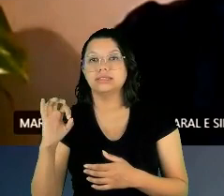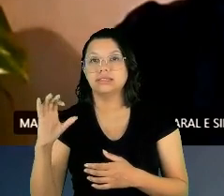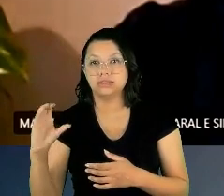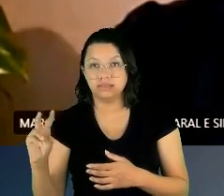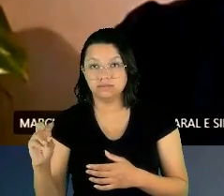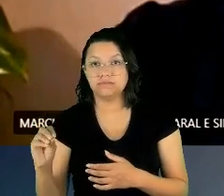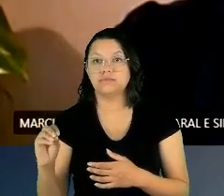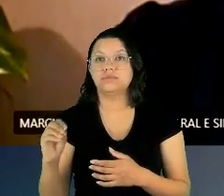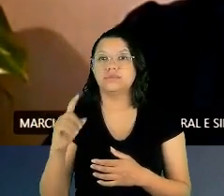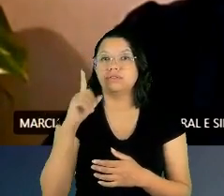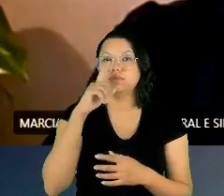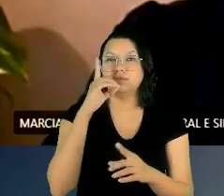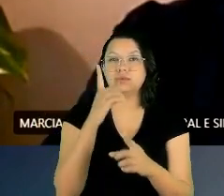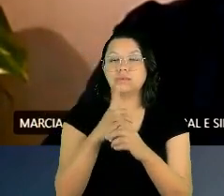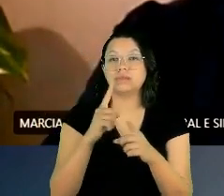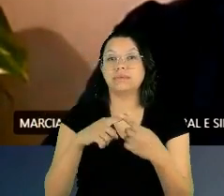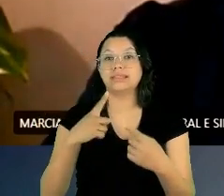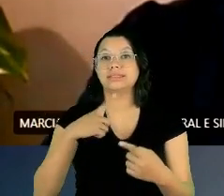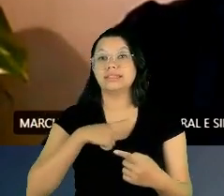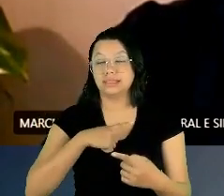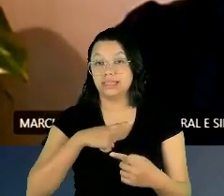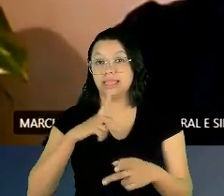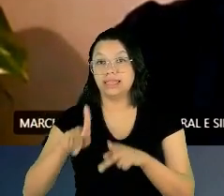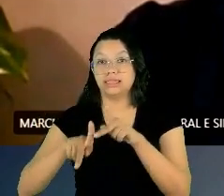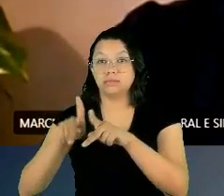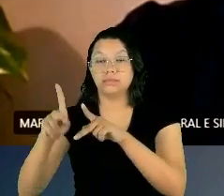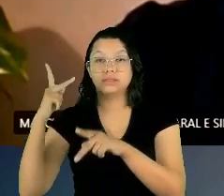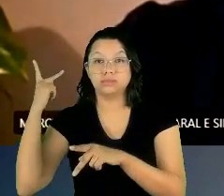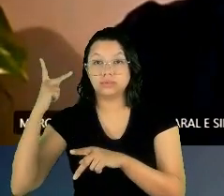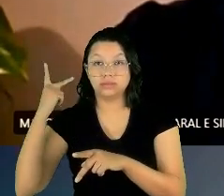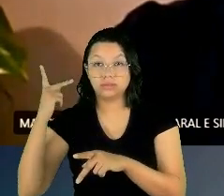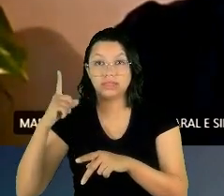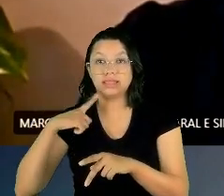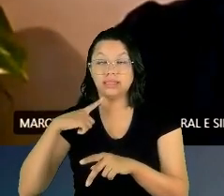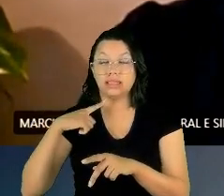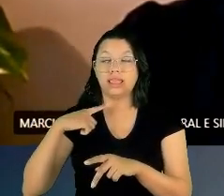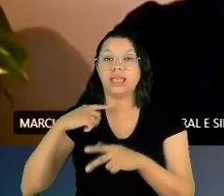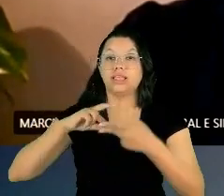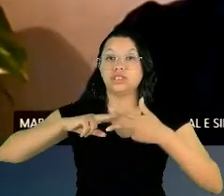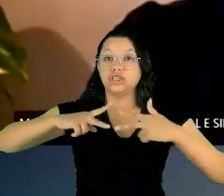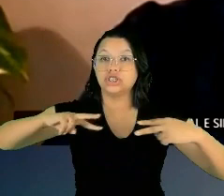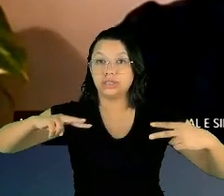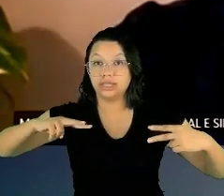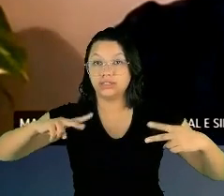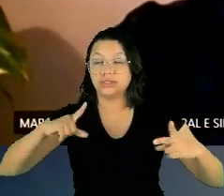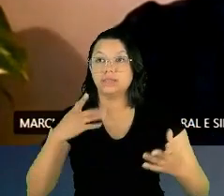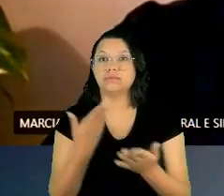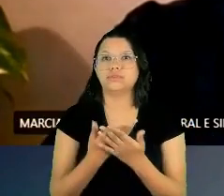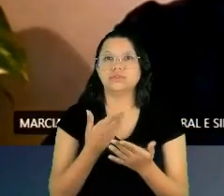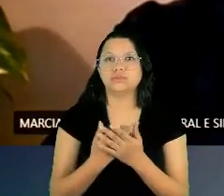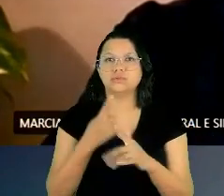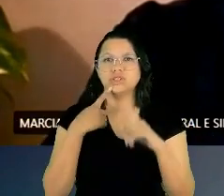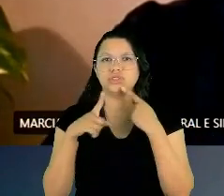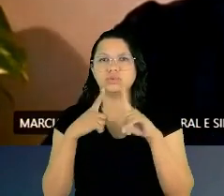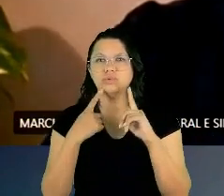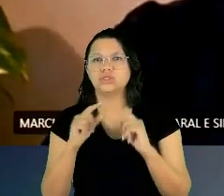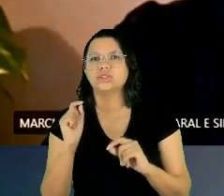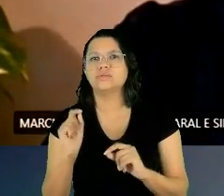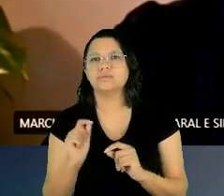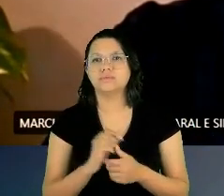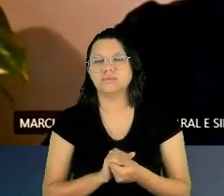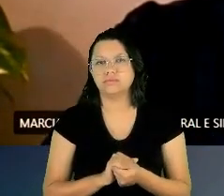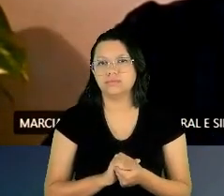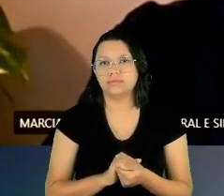Deus, mas a gente tem aí na população psicopata e tem alteração neurobiológica e genética. Então, tem vários estudos